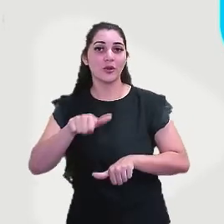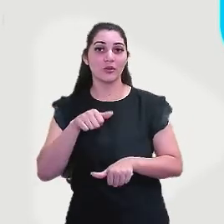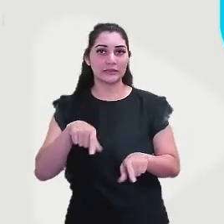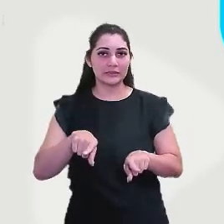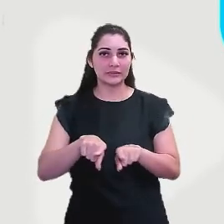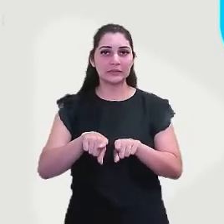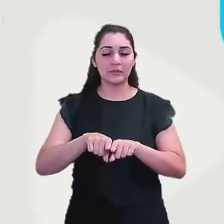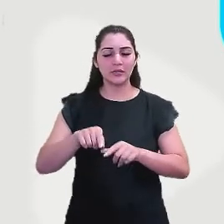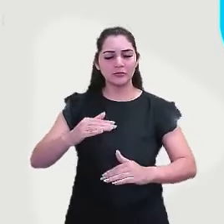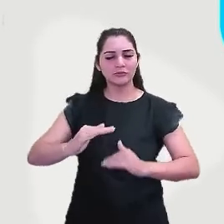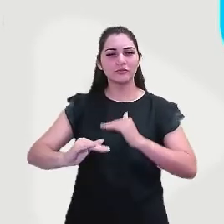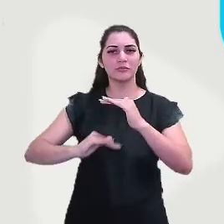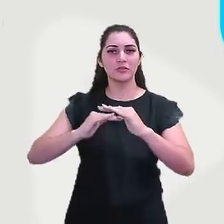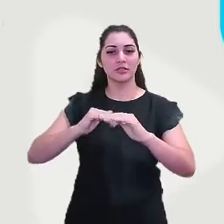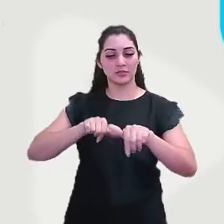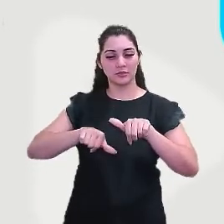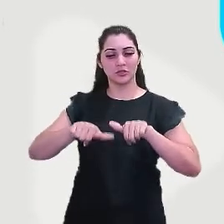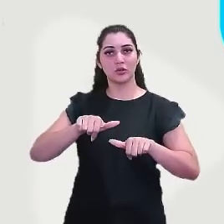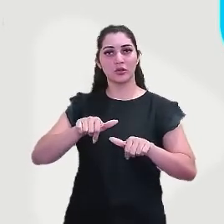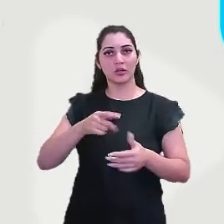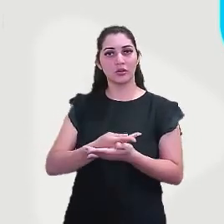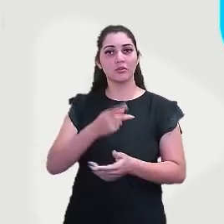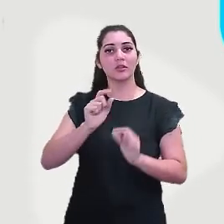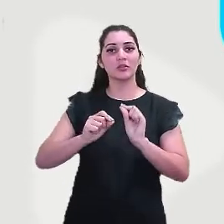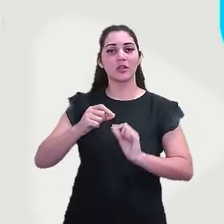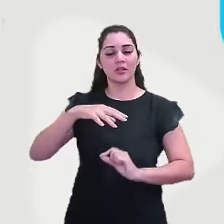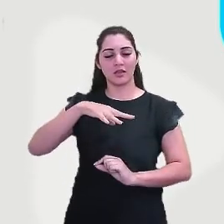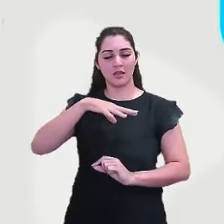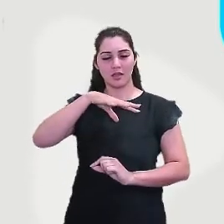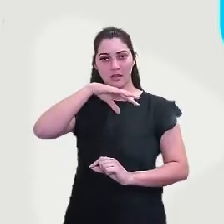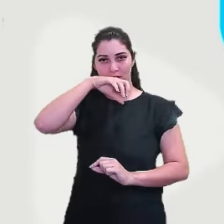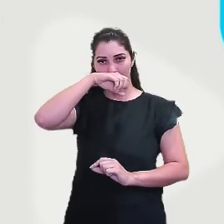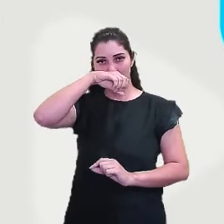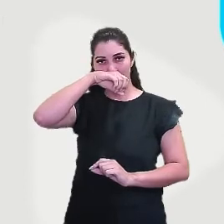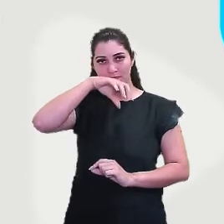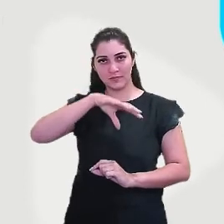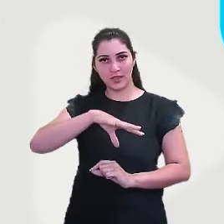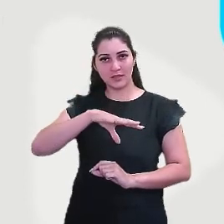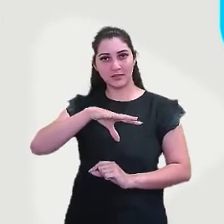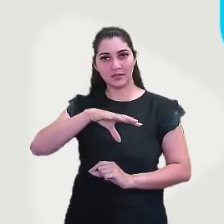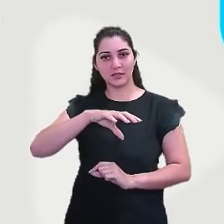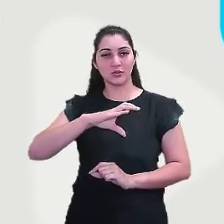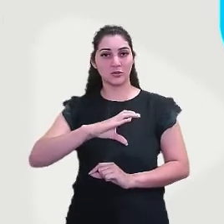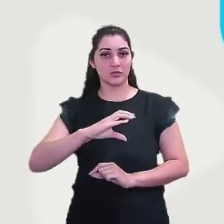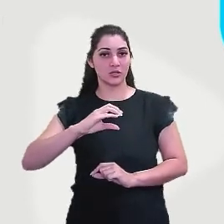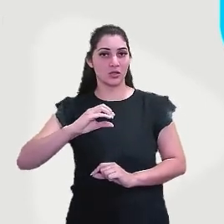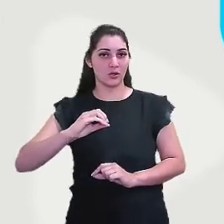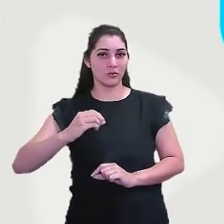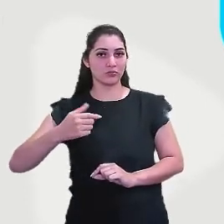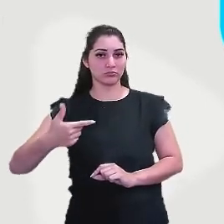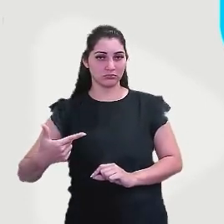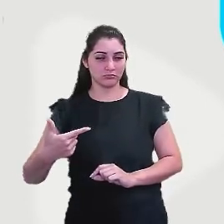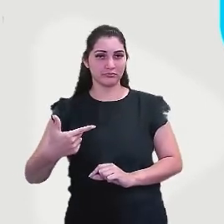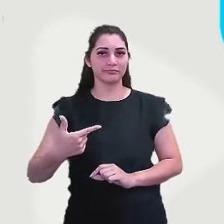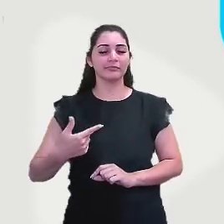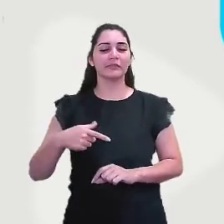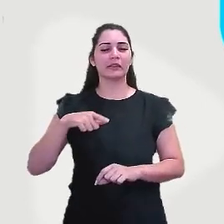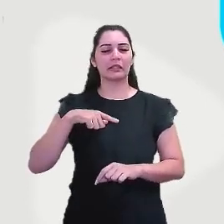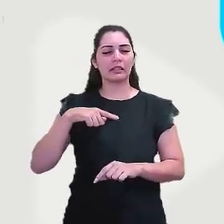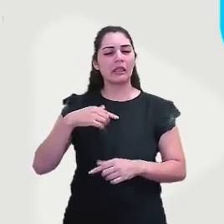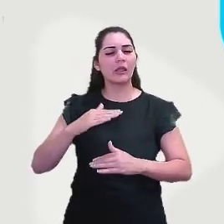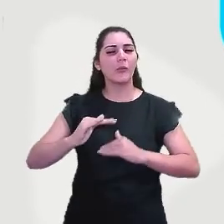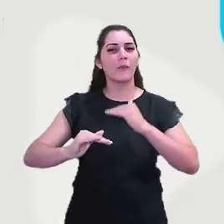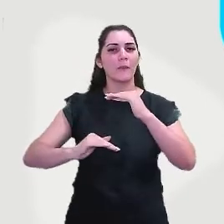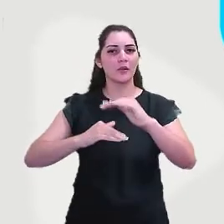por um processo de difusão vai ter a saída, né, do gás carbônico, ou seja, em um processo também de difusão presente do